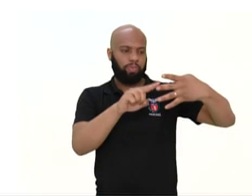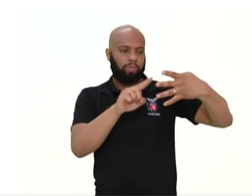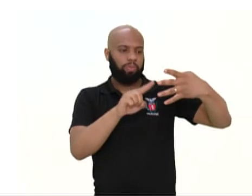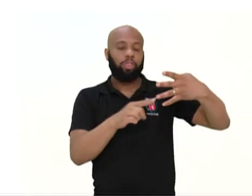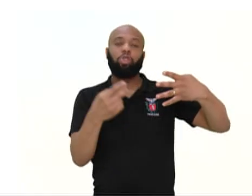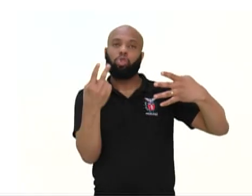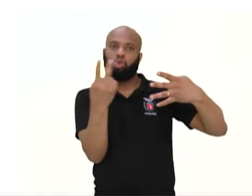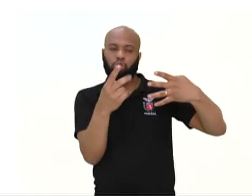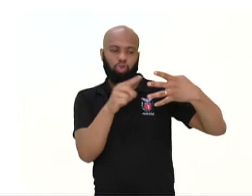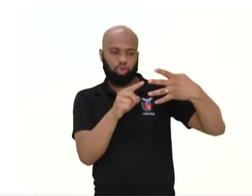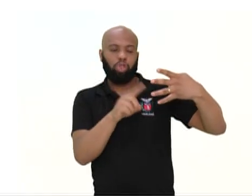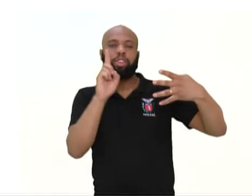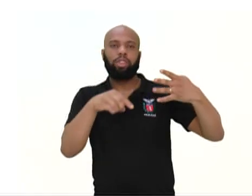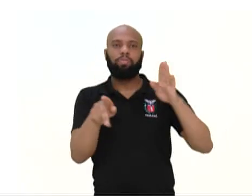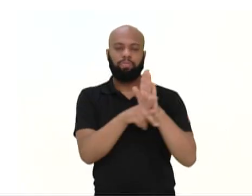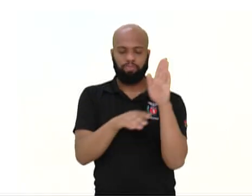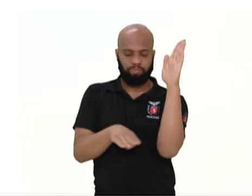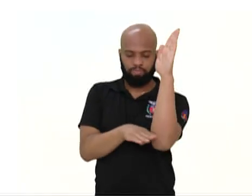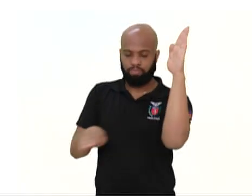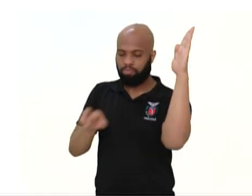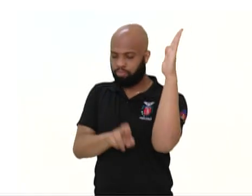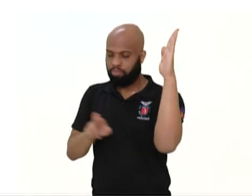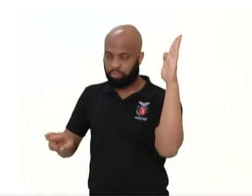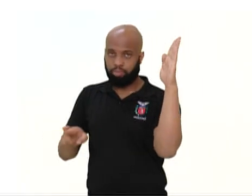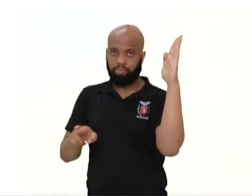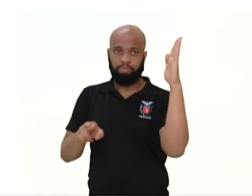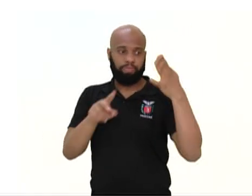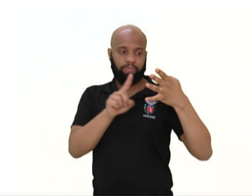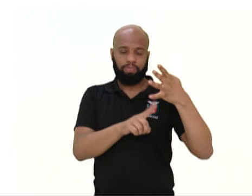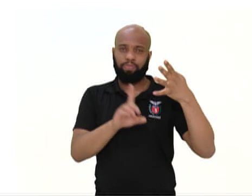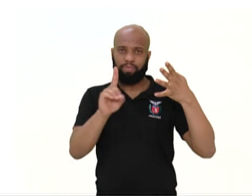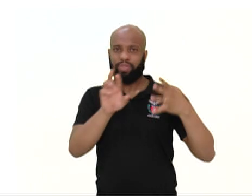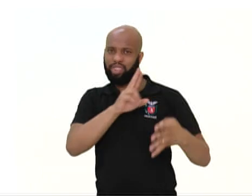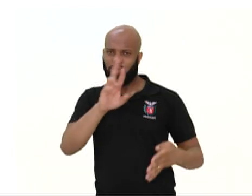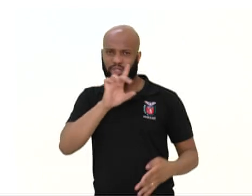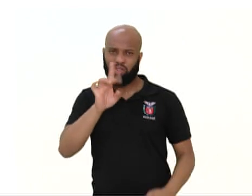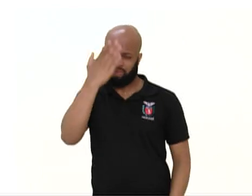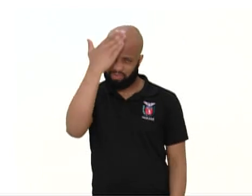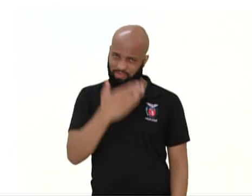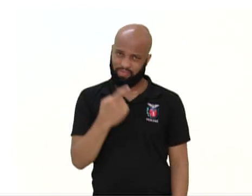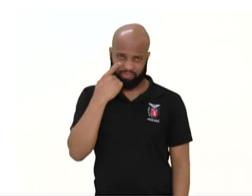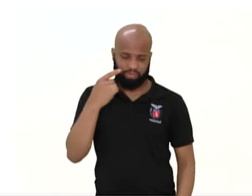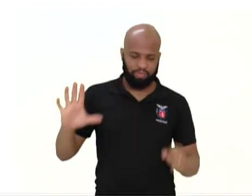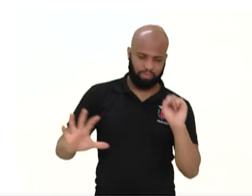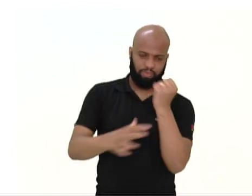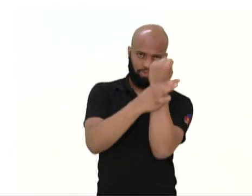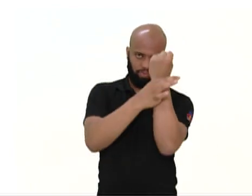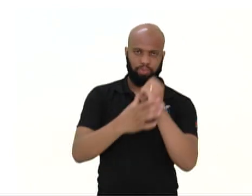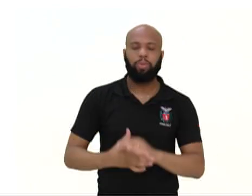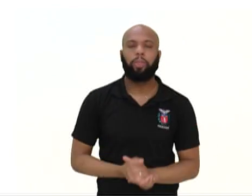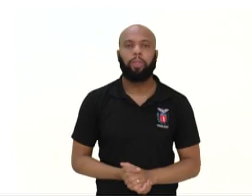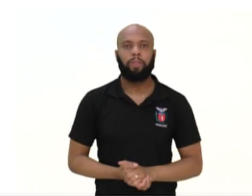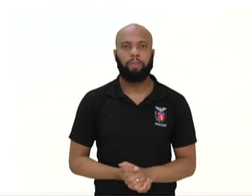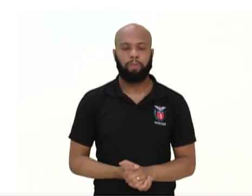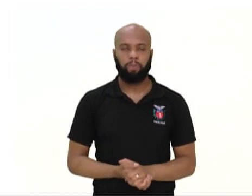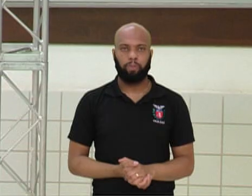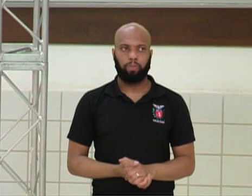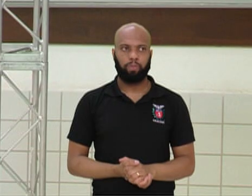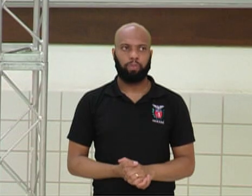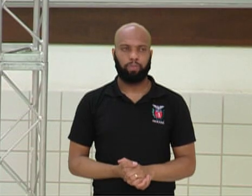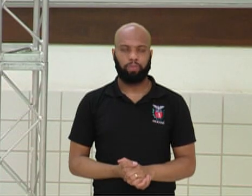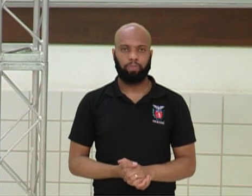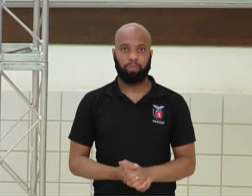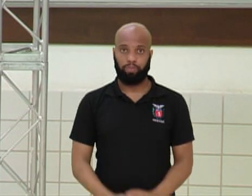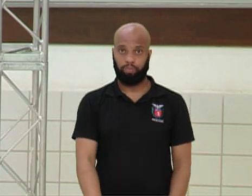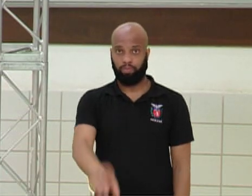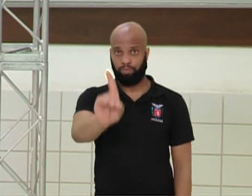menos 1 e o 9 são raízes da minha função. A letra D não vai ser, mas vamos fazer o teste aqui, né, para garantir. Olha só, então no